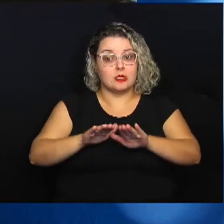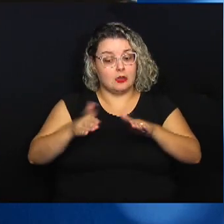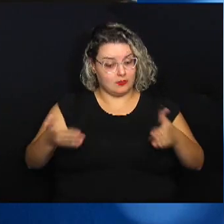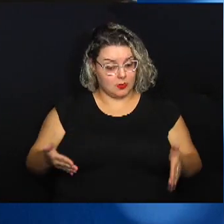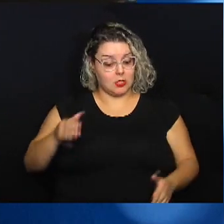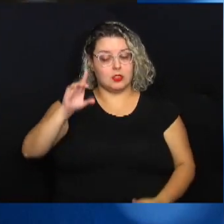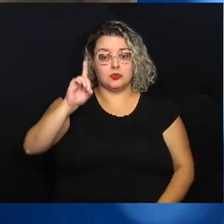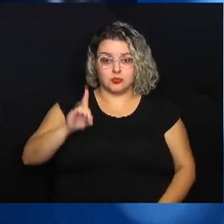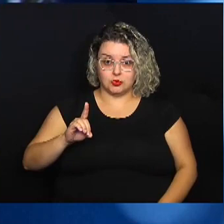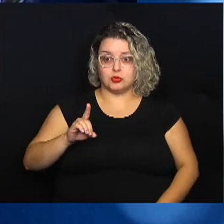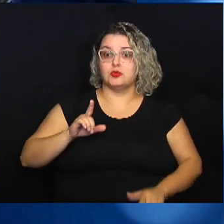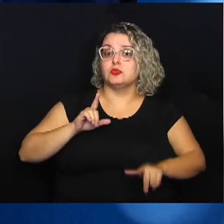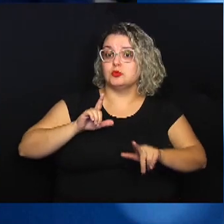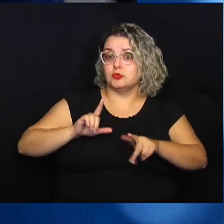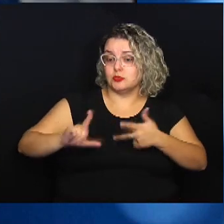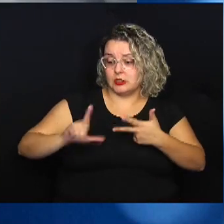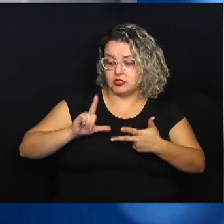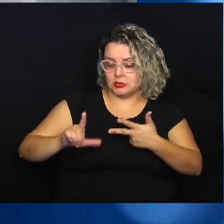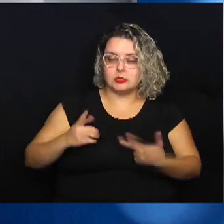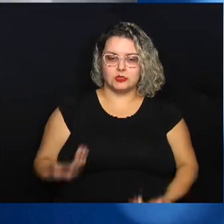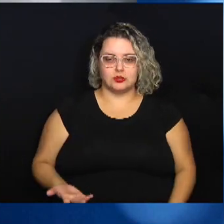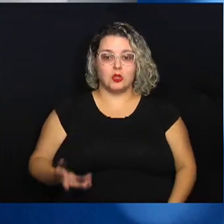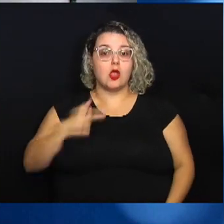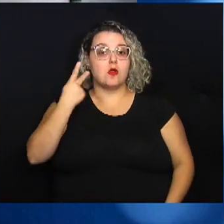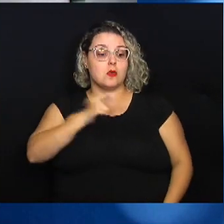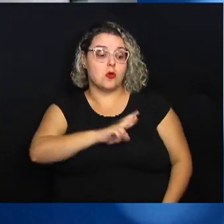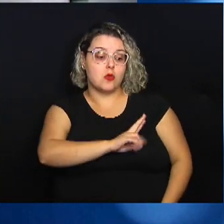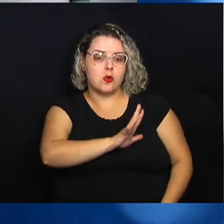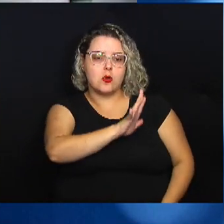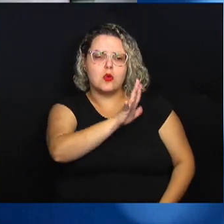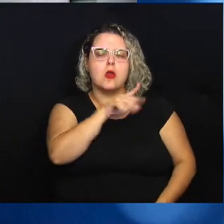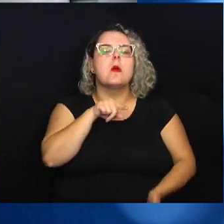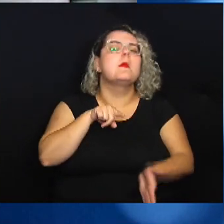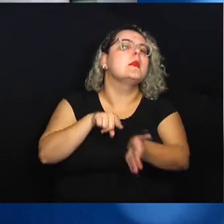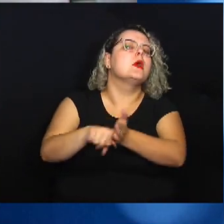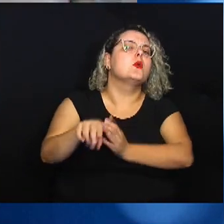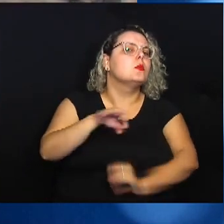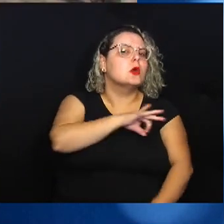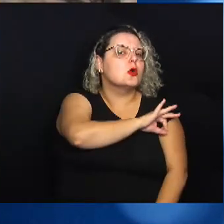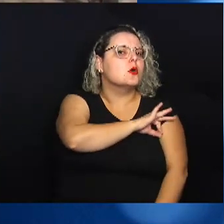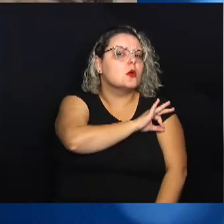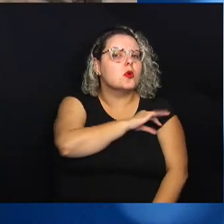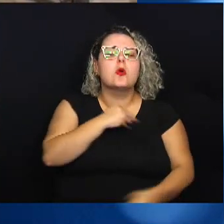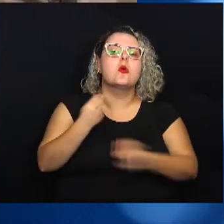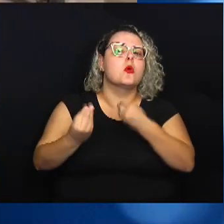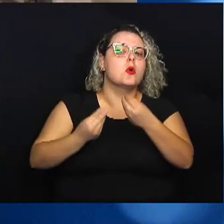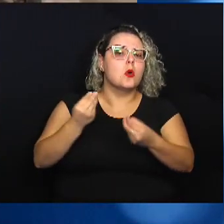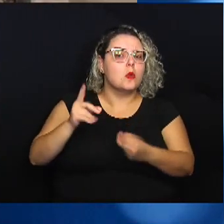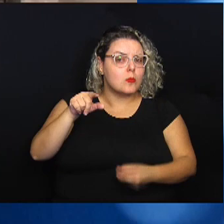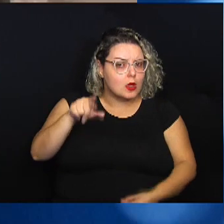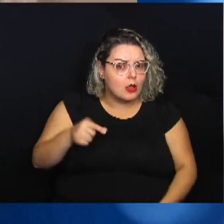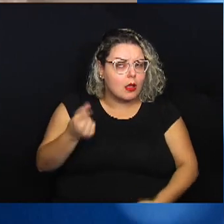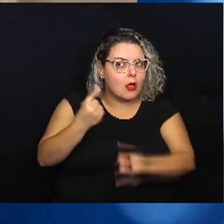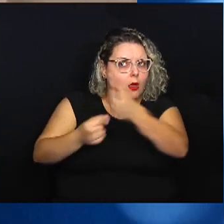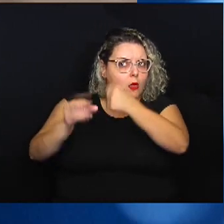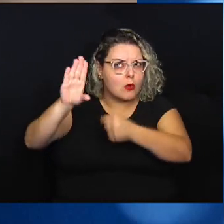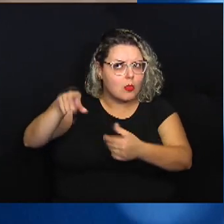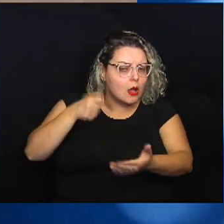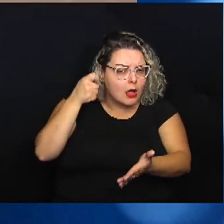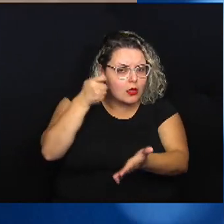do Legislativo. Vereador Rubens Gás questiona a Prefeitura sobre o andamento das emendas